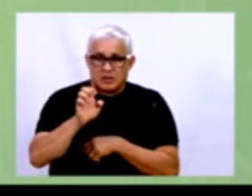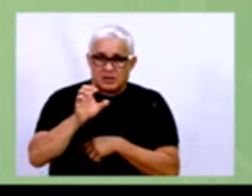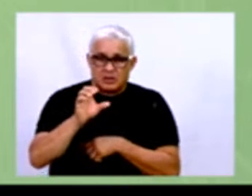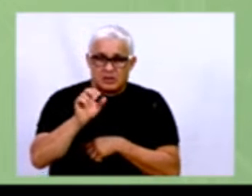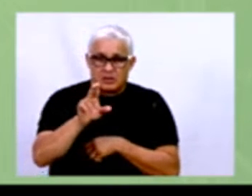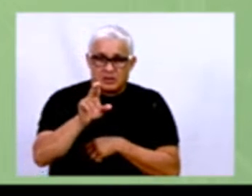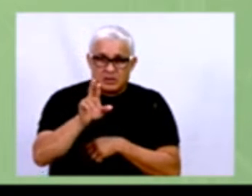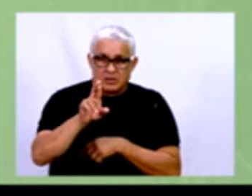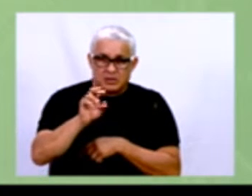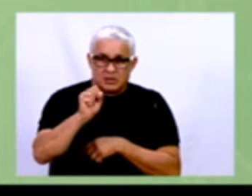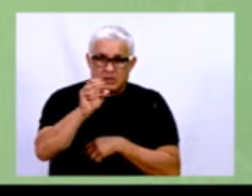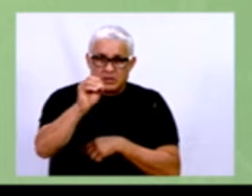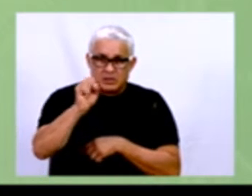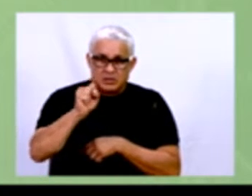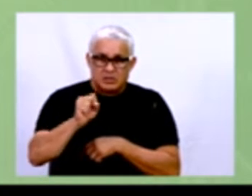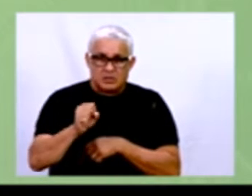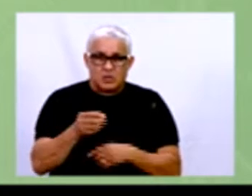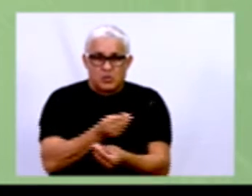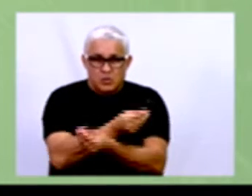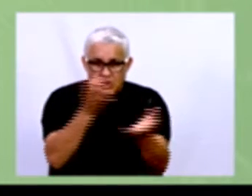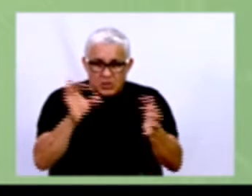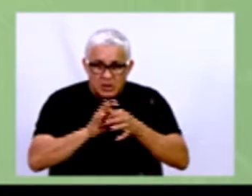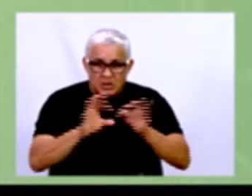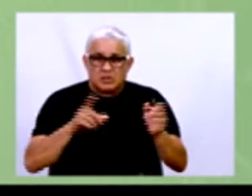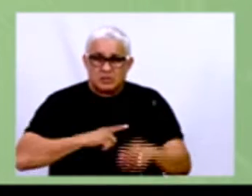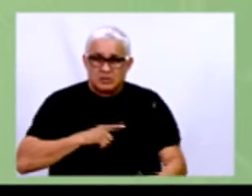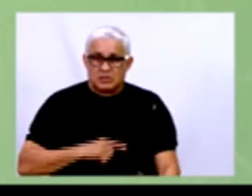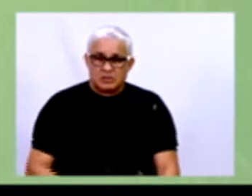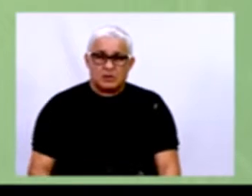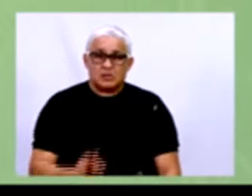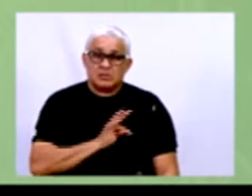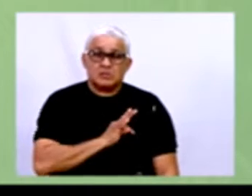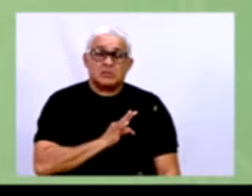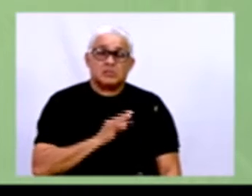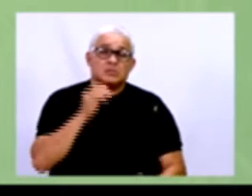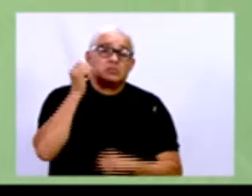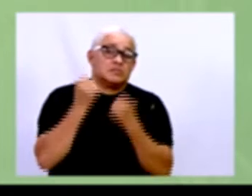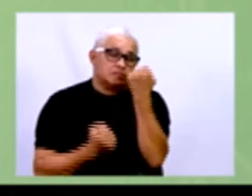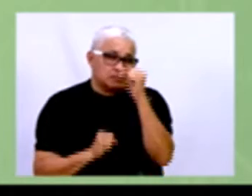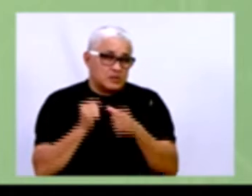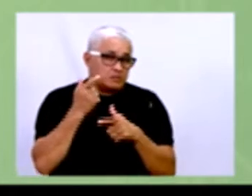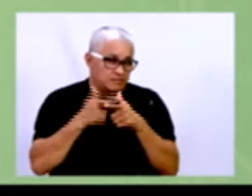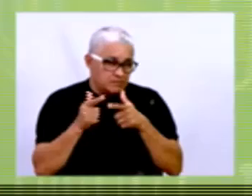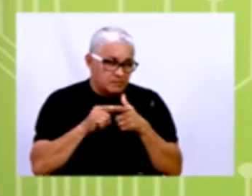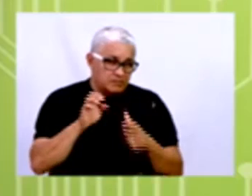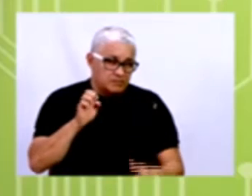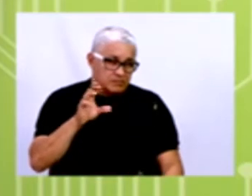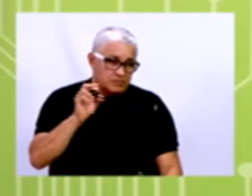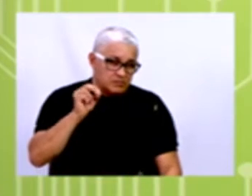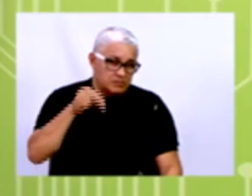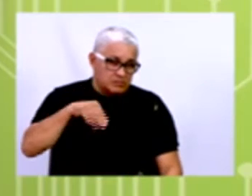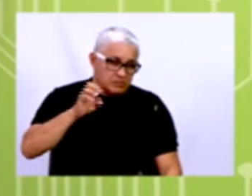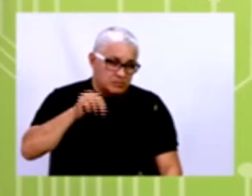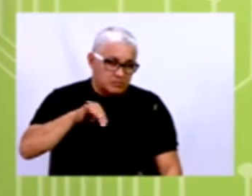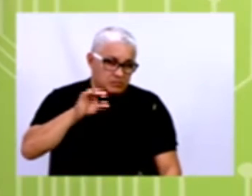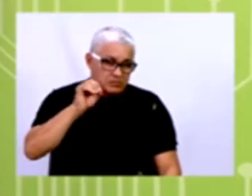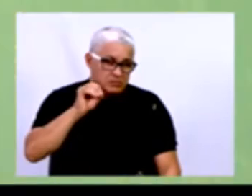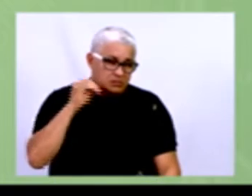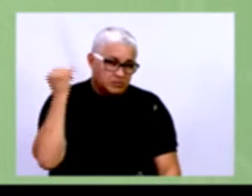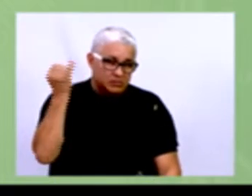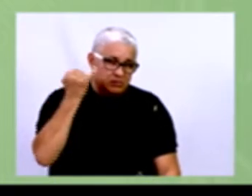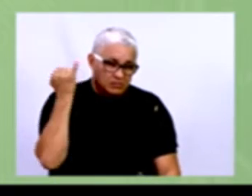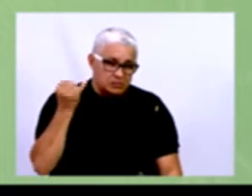produtivos disponível? Então, que técnicas serão produzidas é um problema econômico importante.